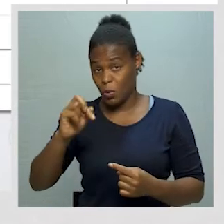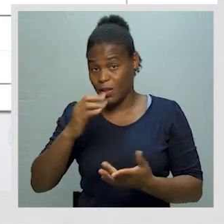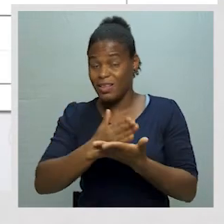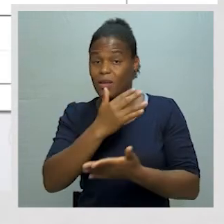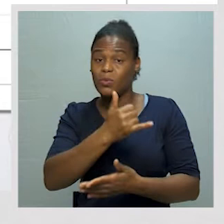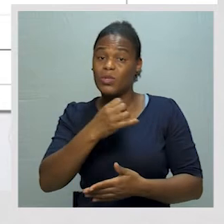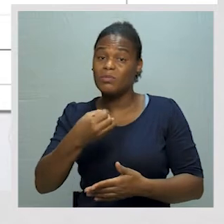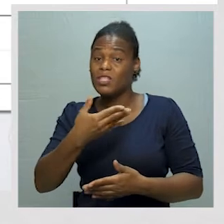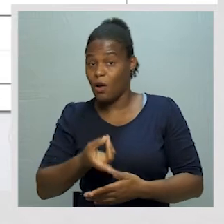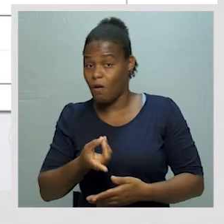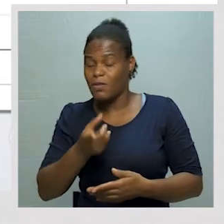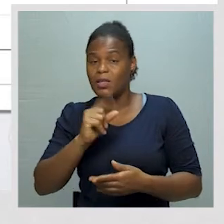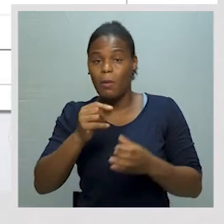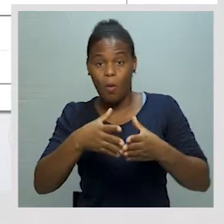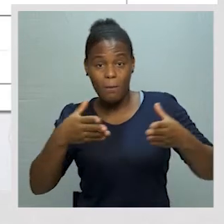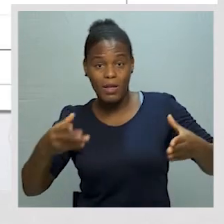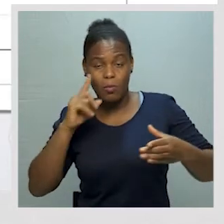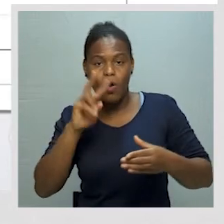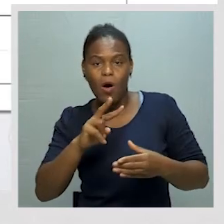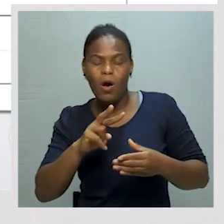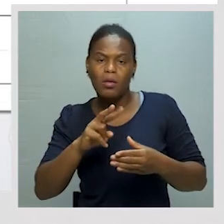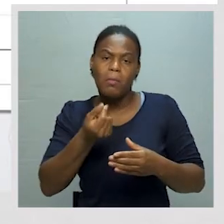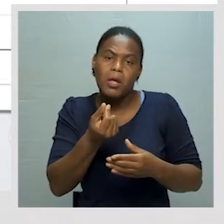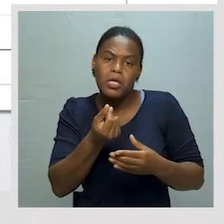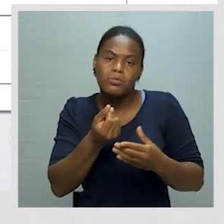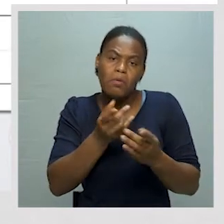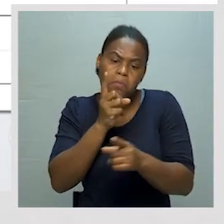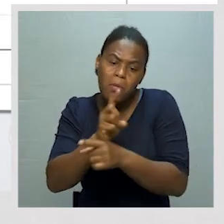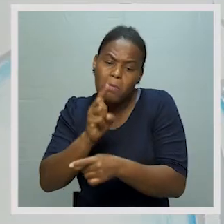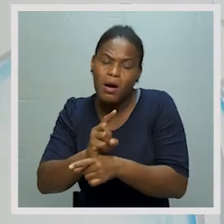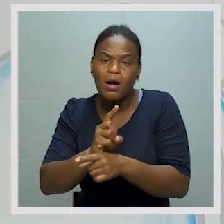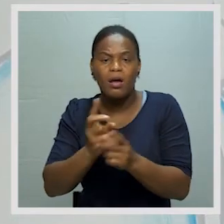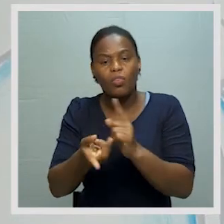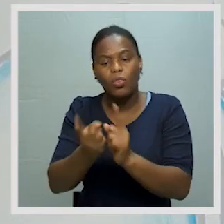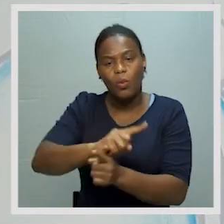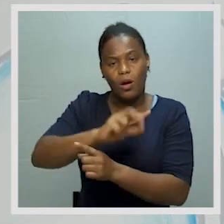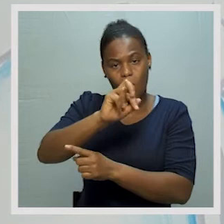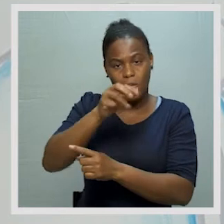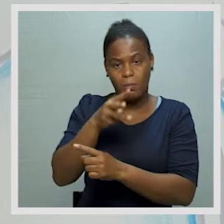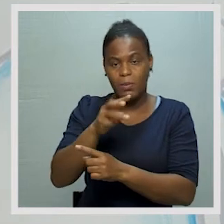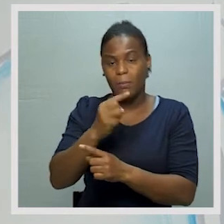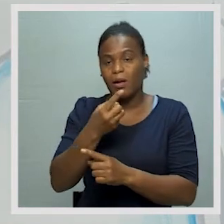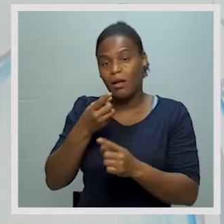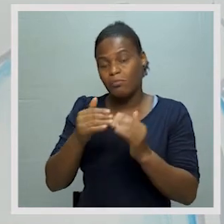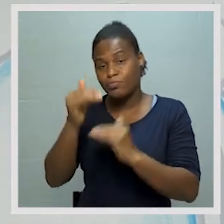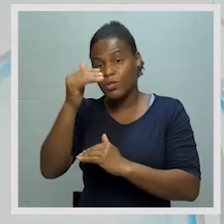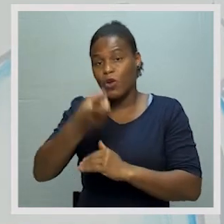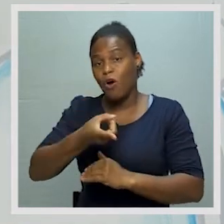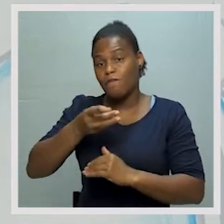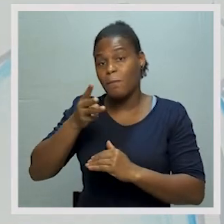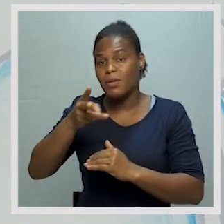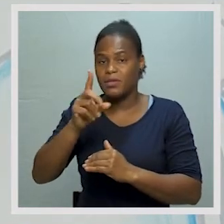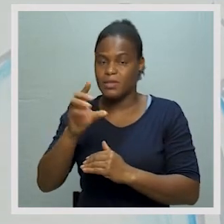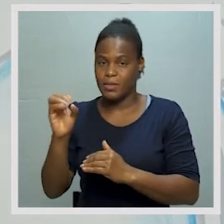Por isso, esse aumento também reflete em preços constantes, que passamos de 8.000 para 9.600.